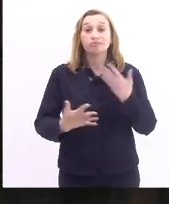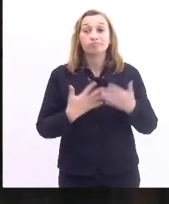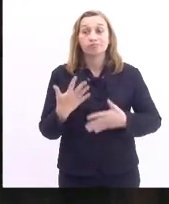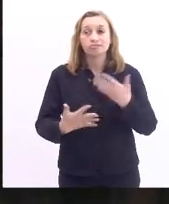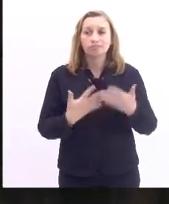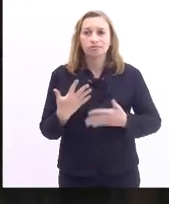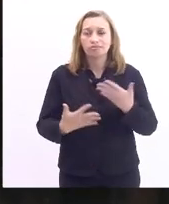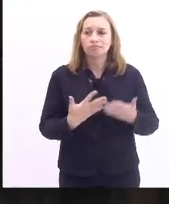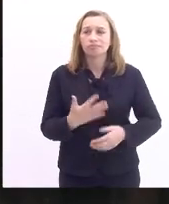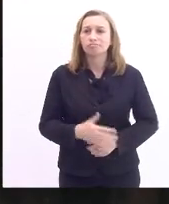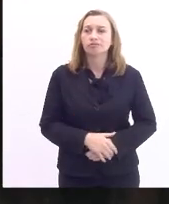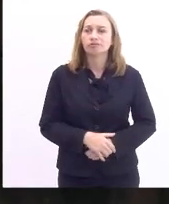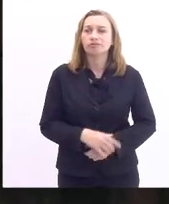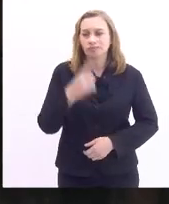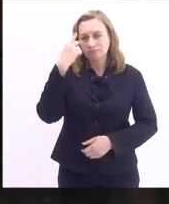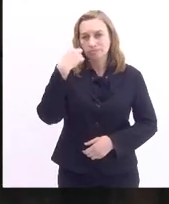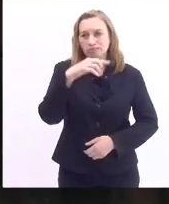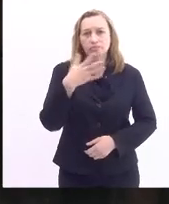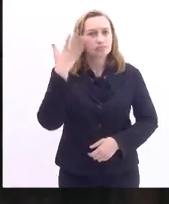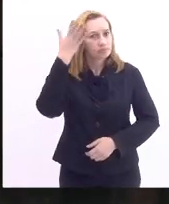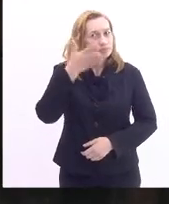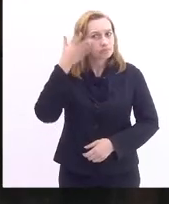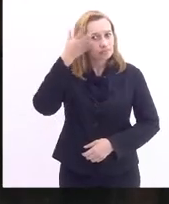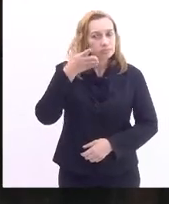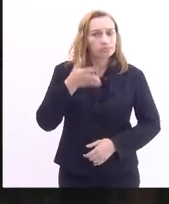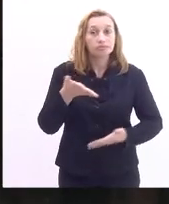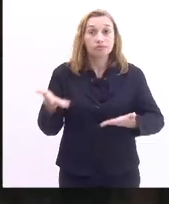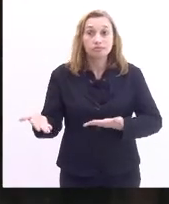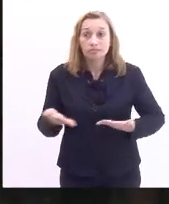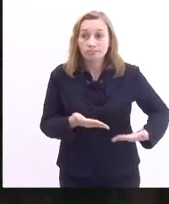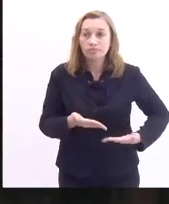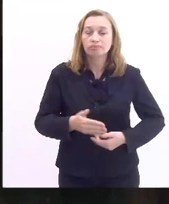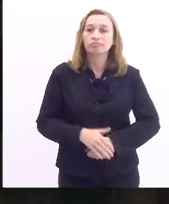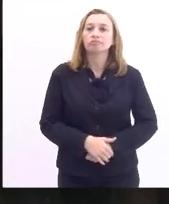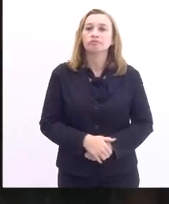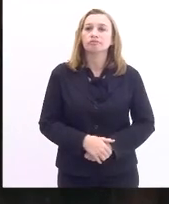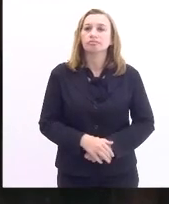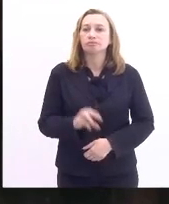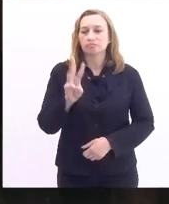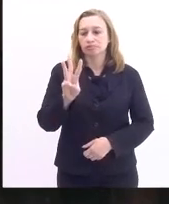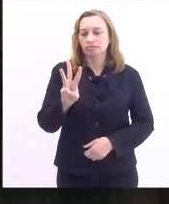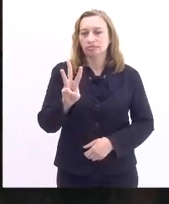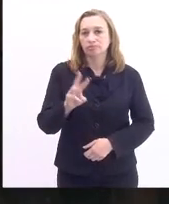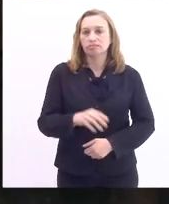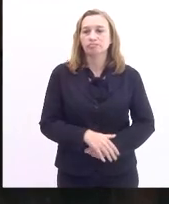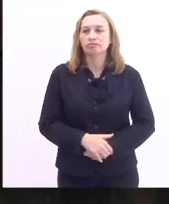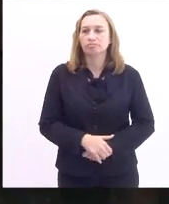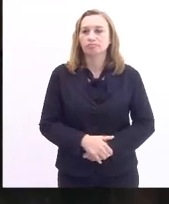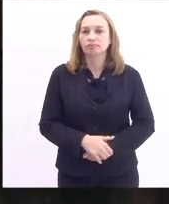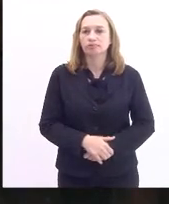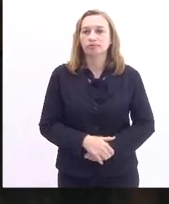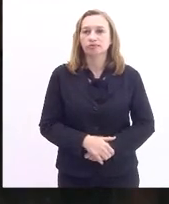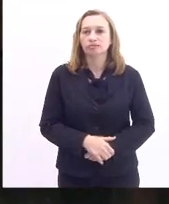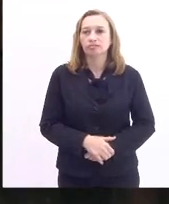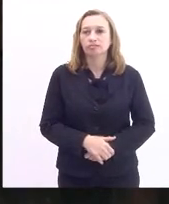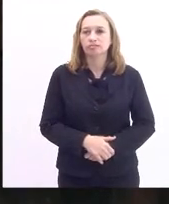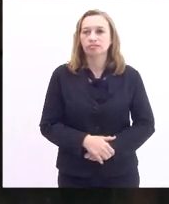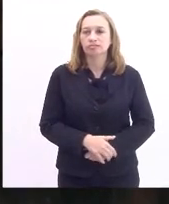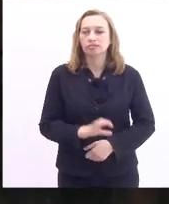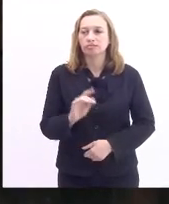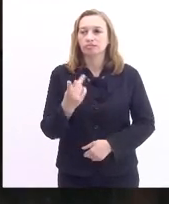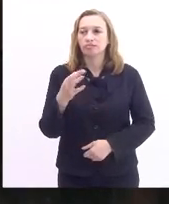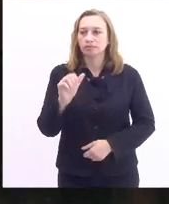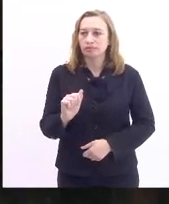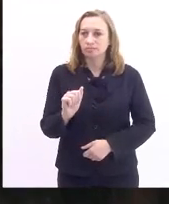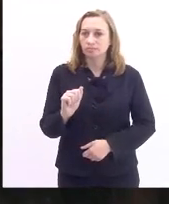alegria eu mandei uma mensagem convidando três dos cabeças de chapa